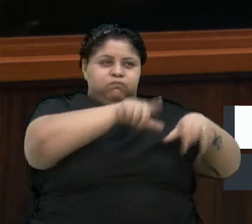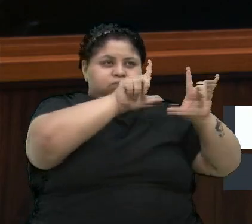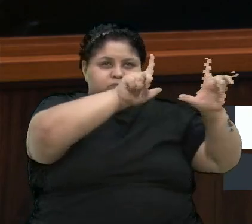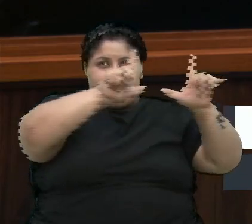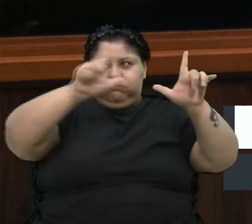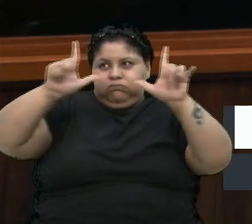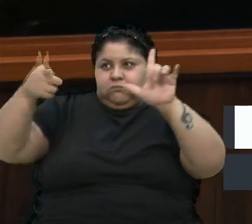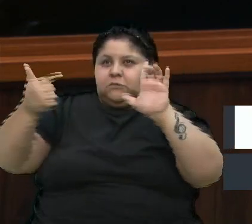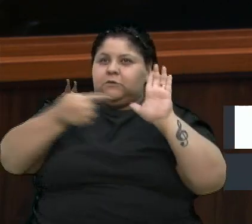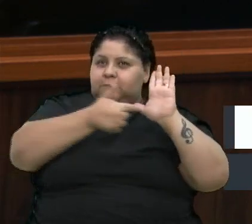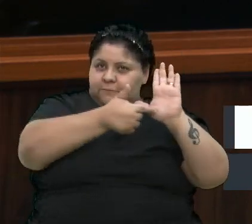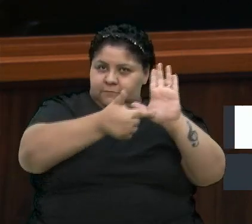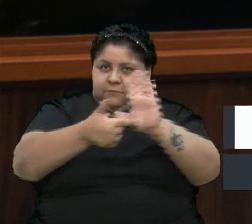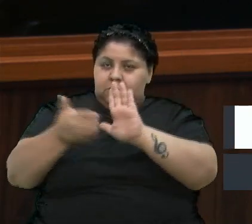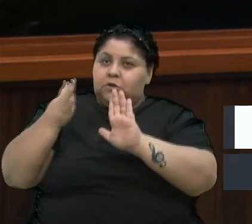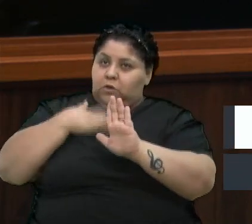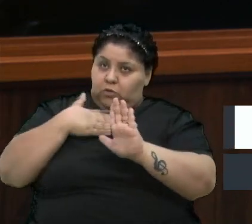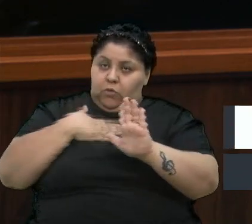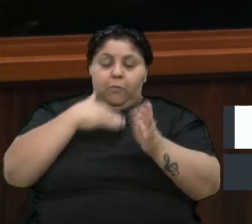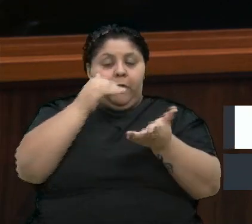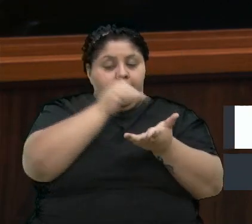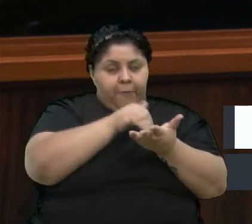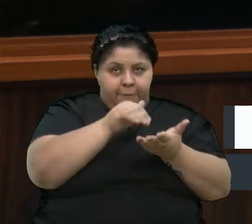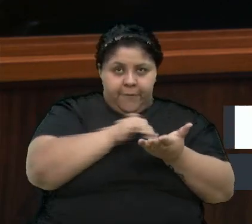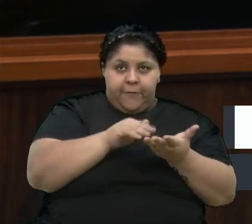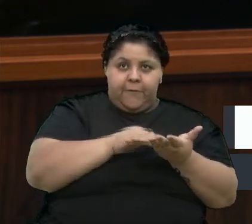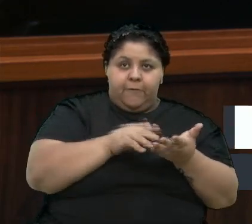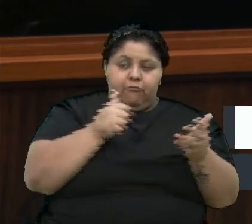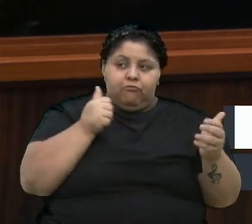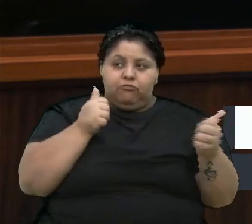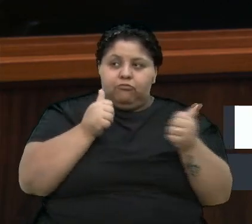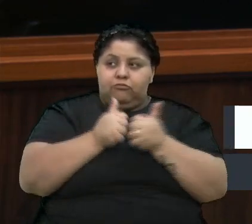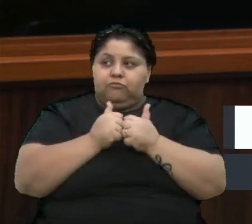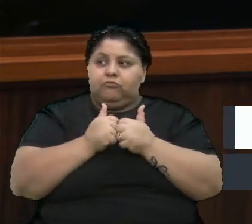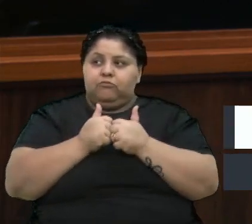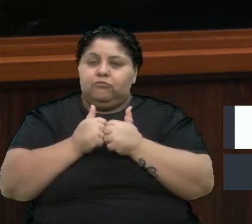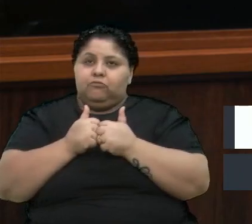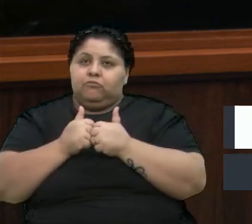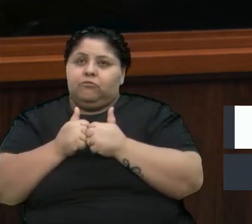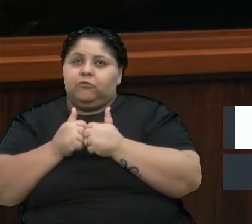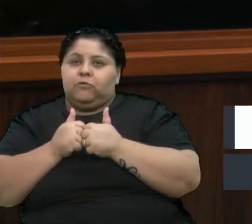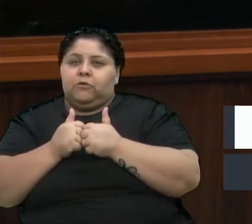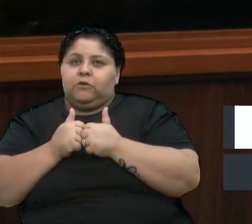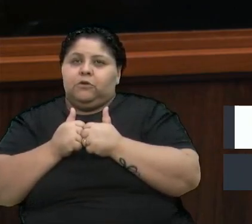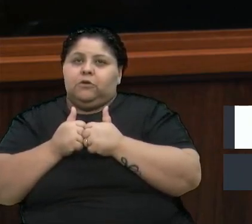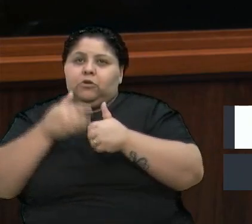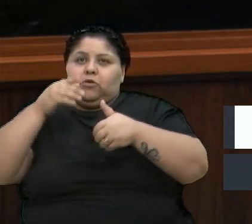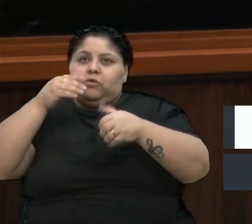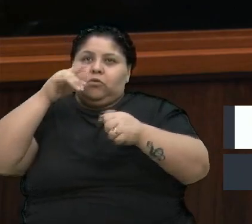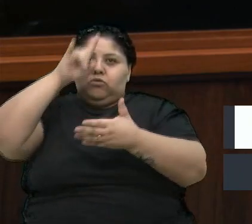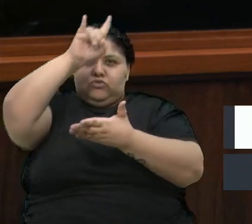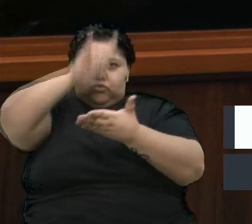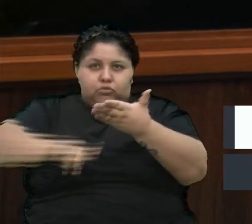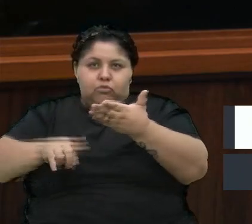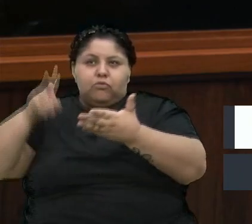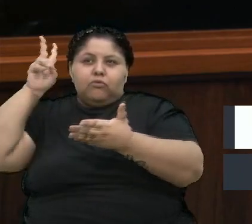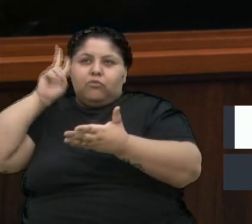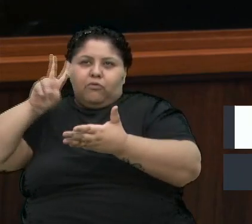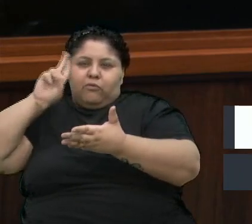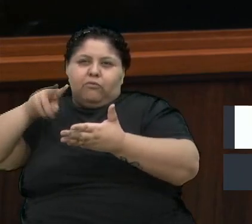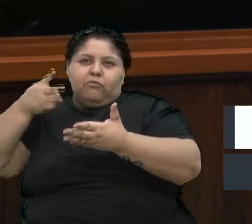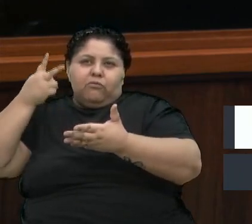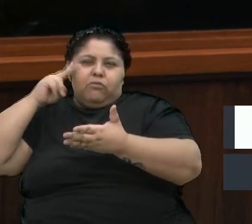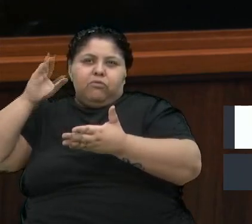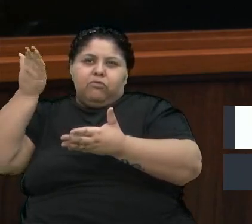é do meu gabinete, né? Em conjunto com o Arquivo Histórico e com o MIM, que é o Museu